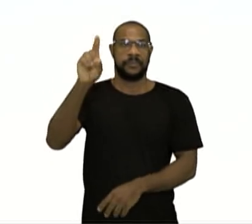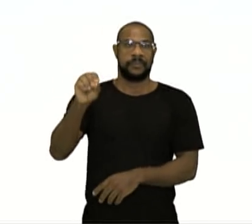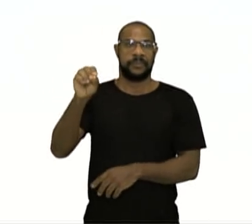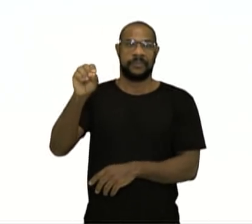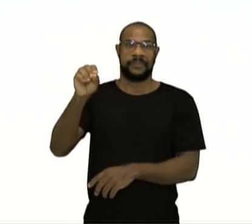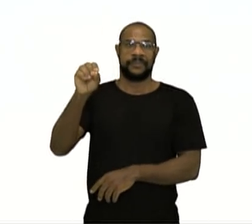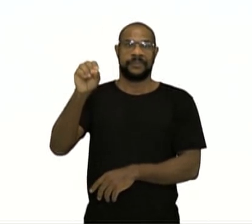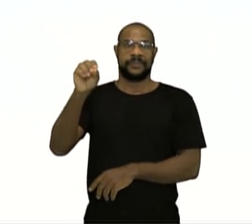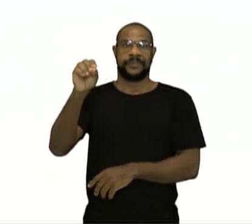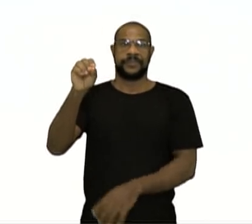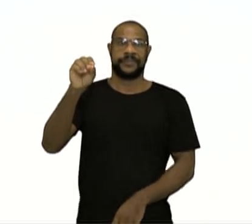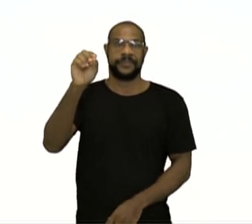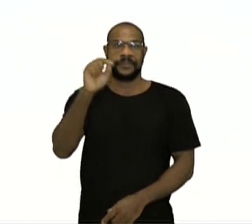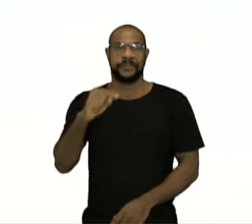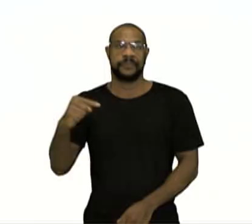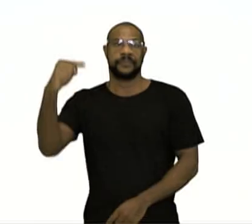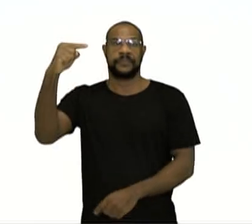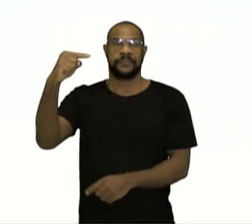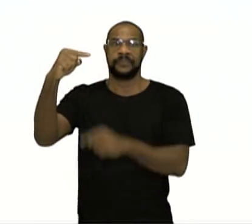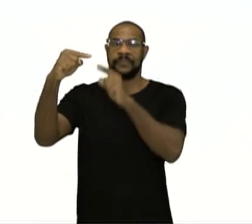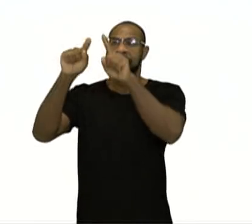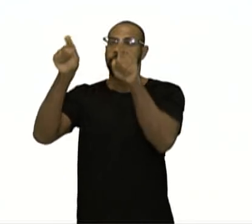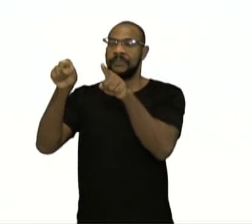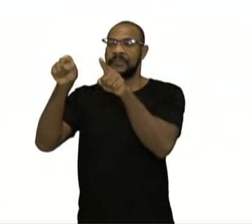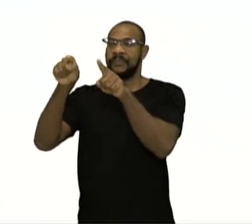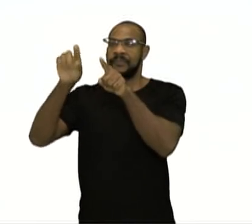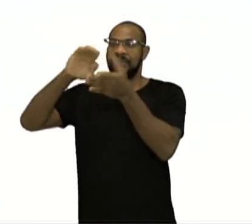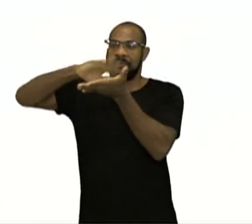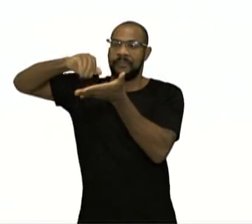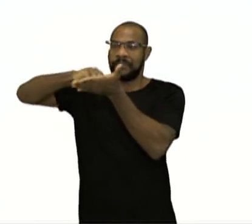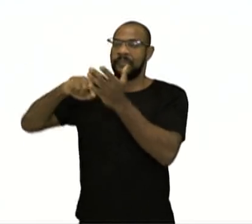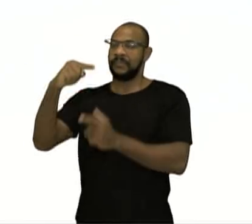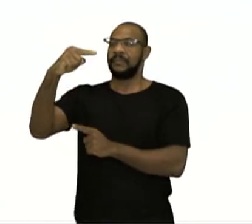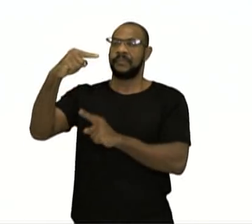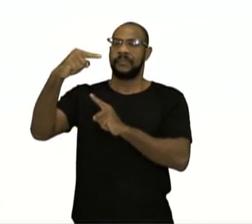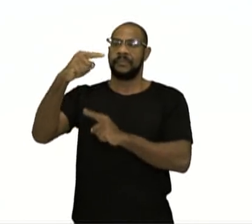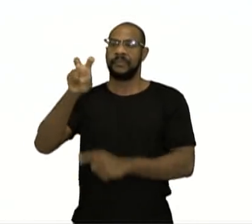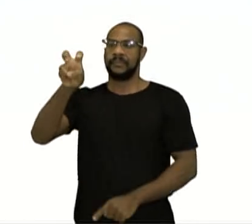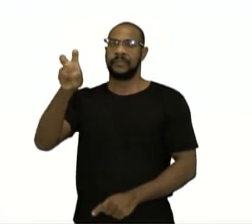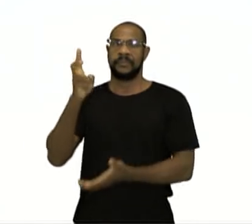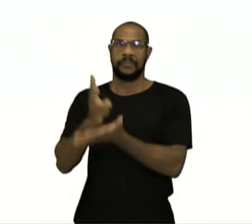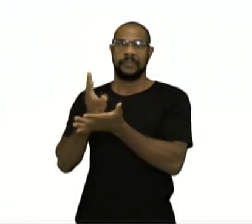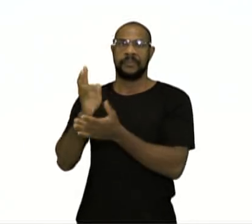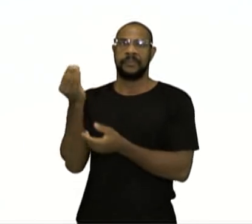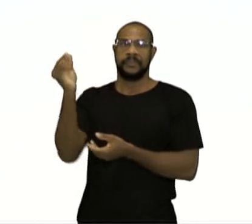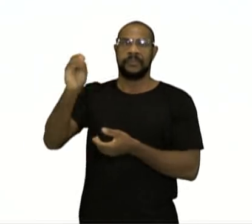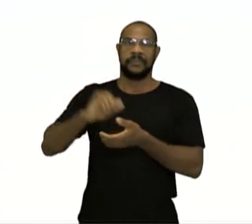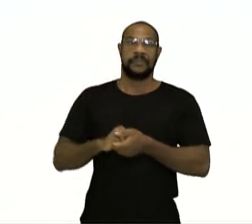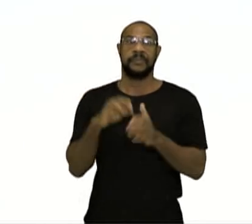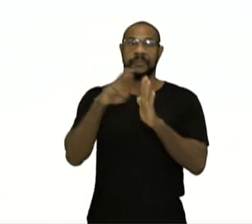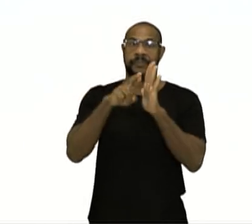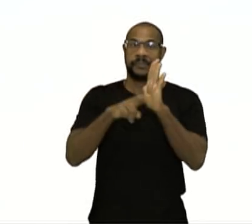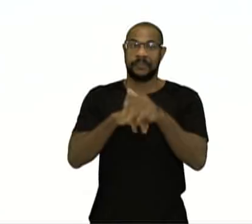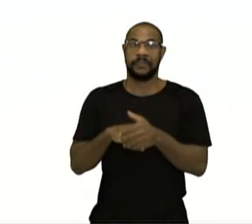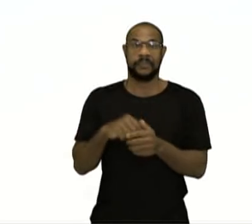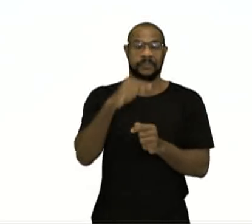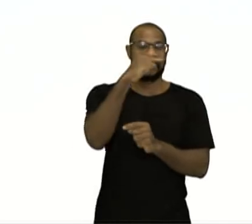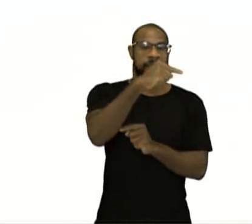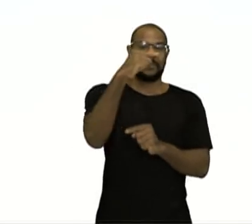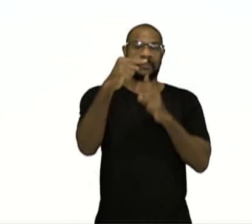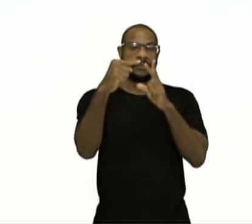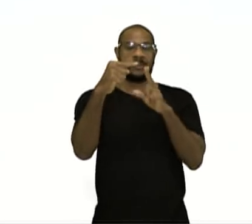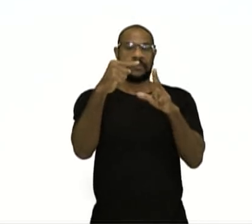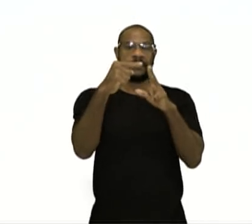menos 5. Aí, na hora de resolver as contas, o que a gente não pode esquecer nunca é da regrinha. Sinais iguais, nós